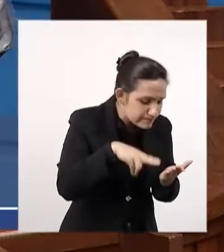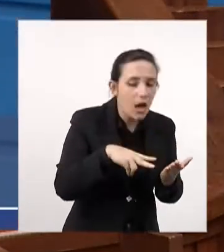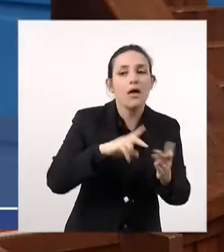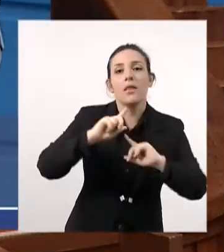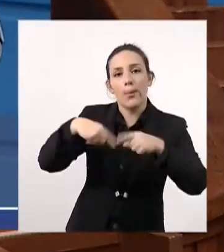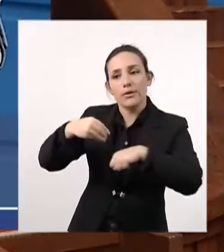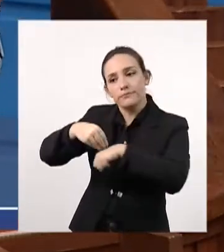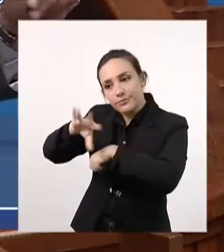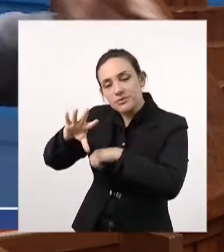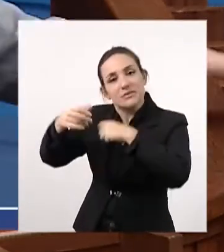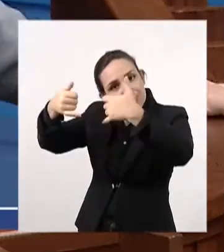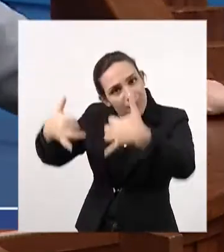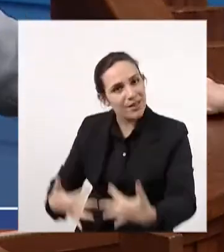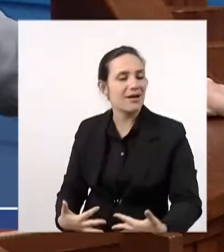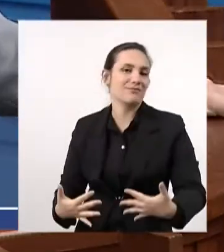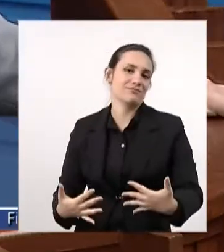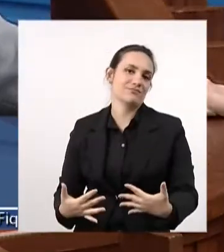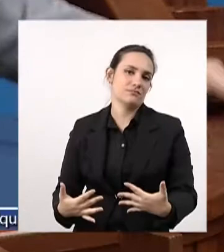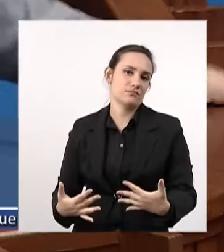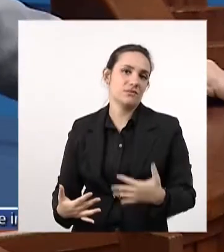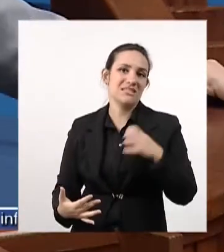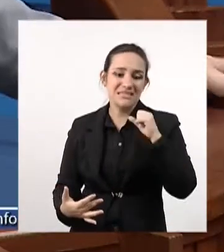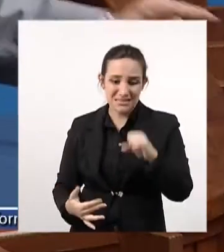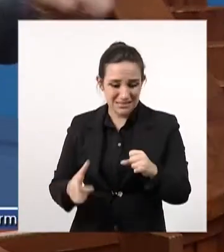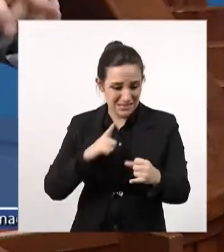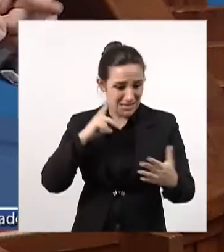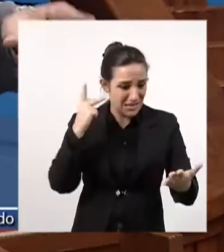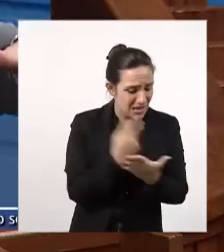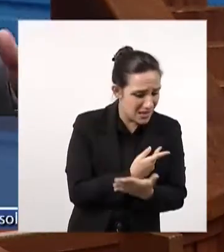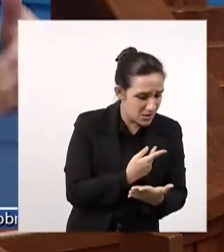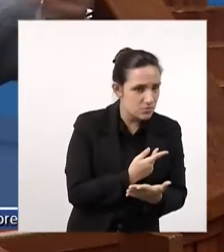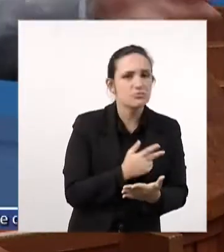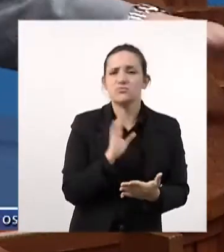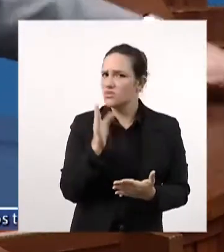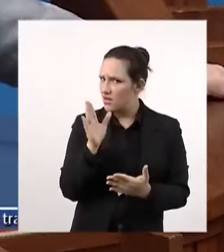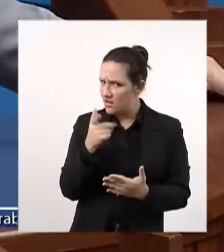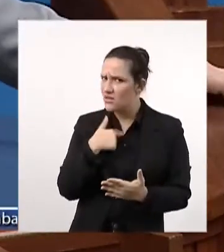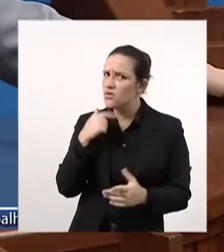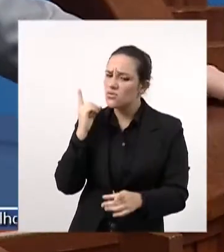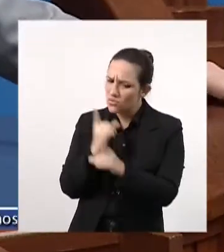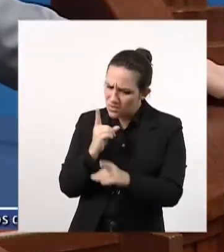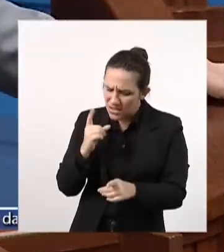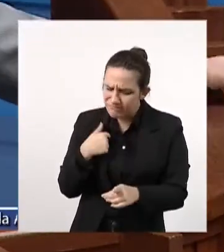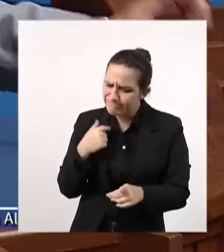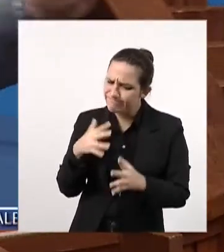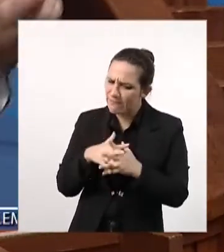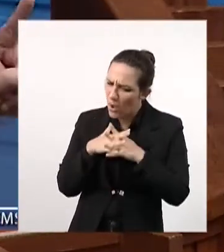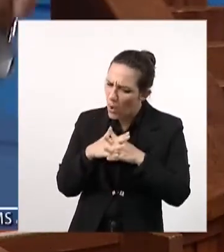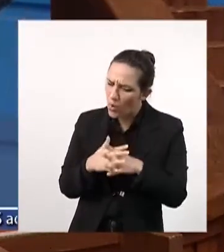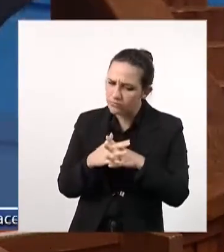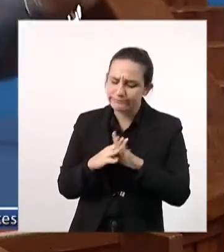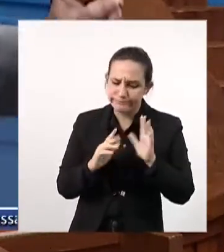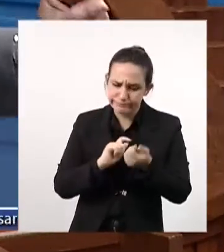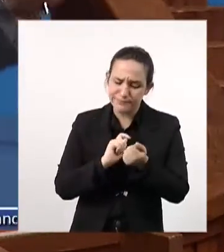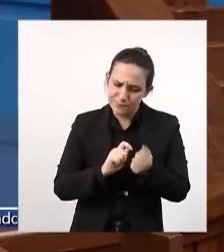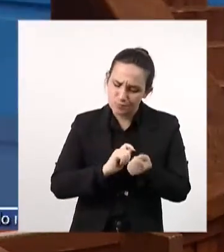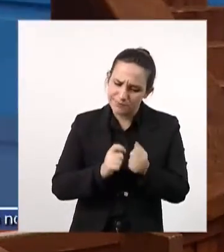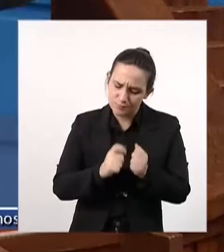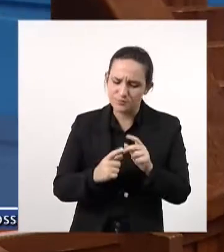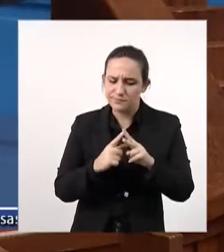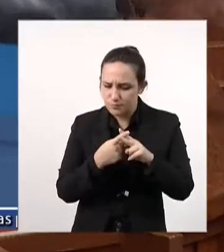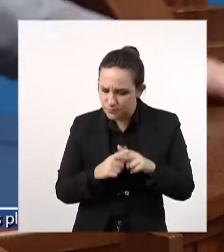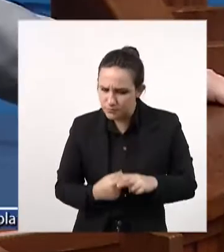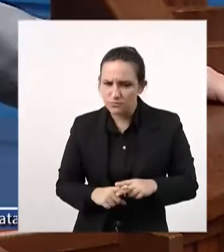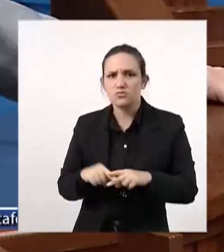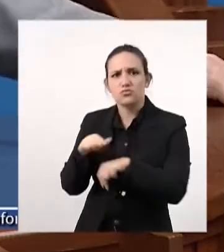E quando encontrar equívocos, já aconteceu aqui, falta de clareza, é fazer a ponte necessária